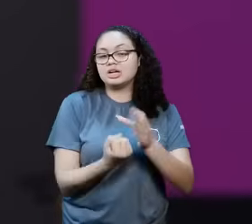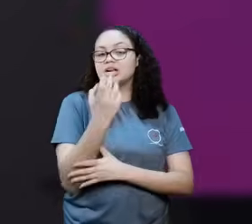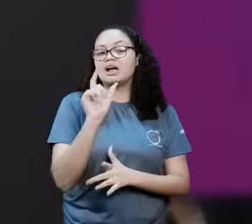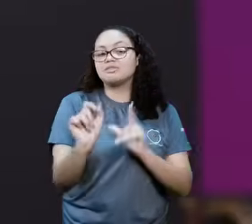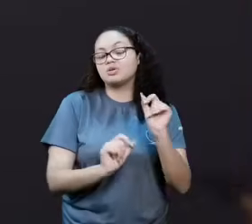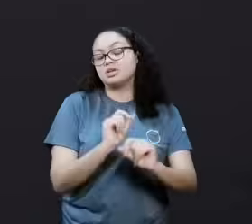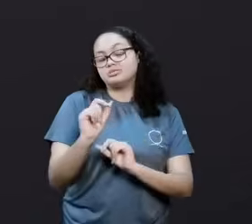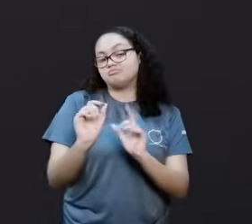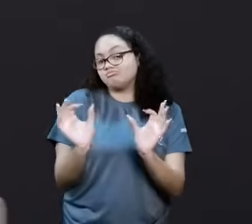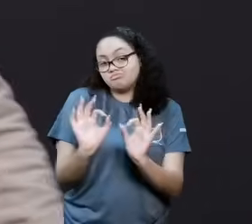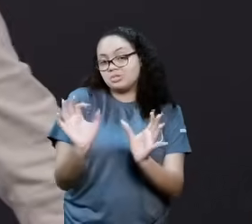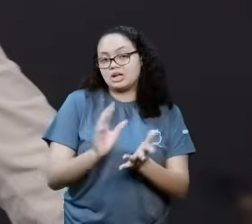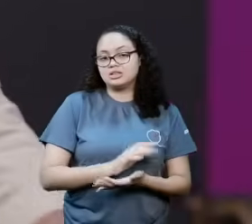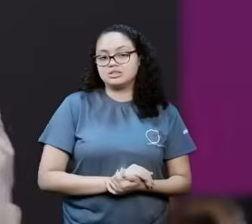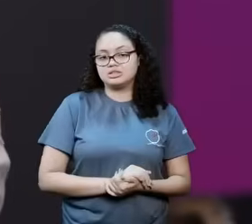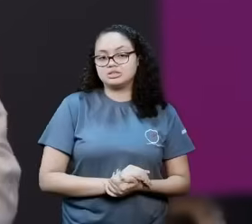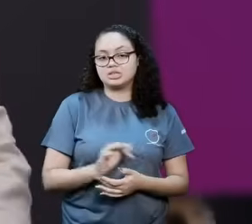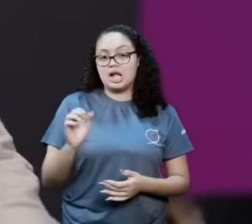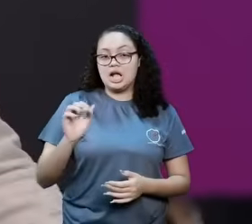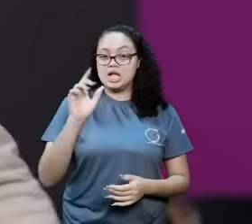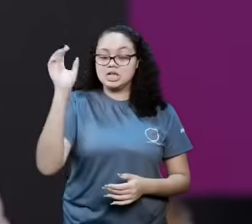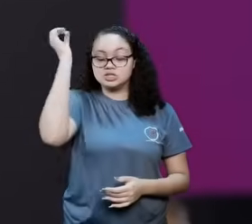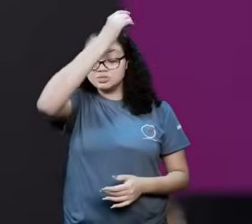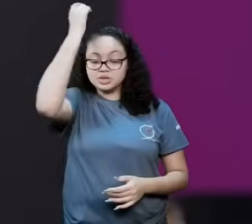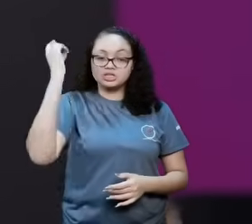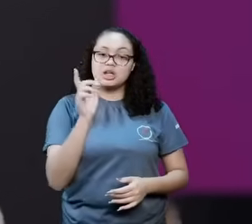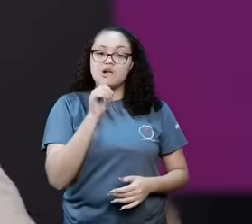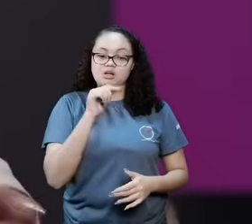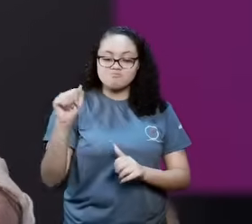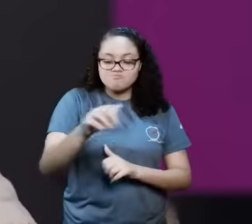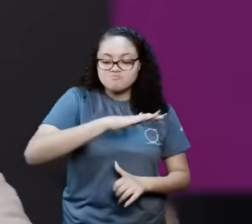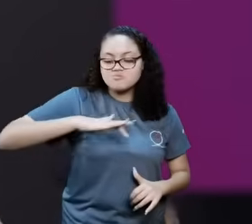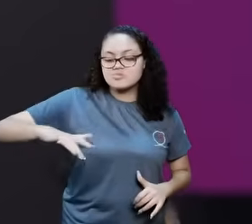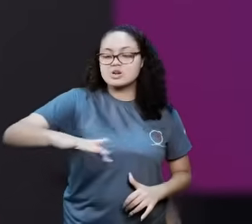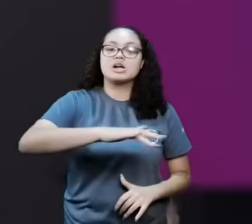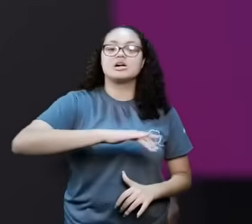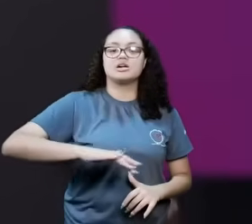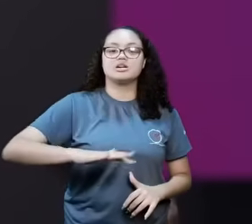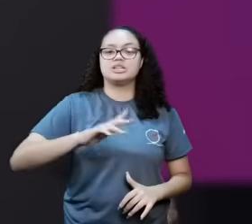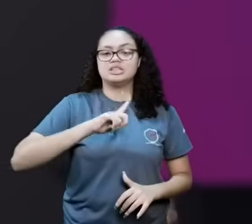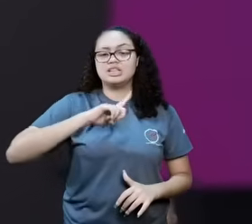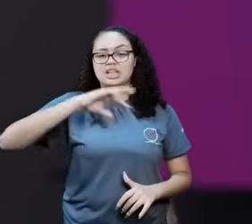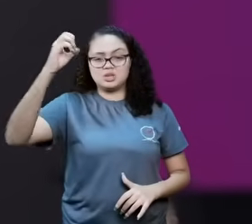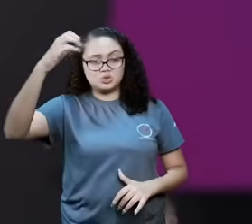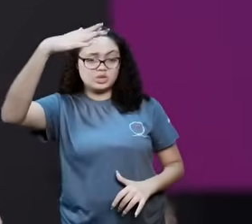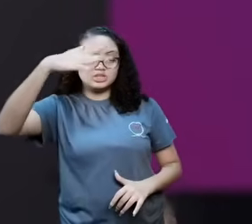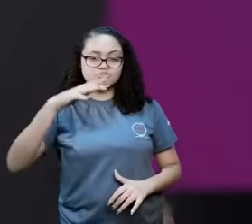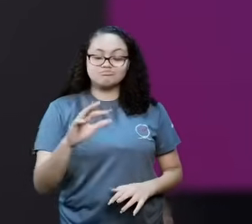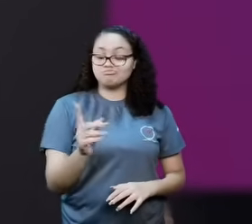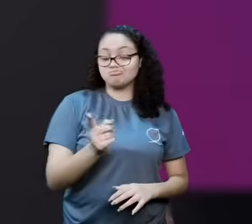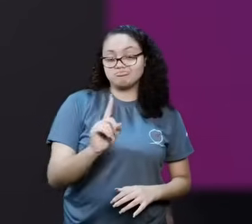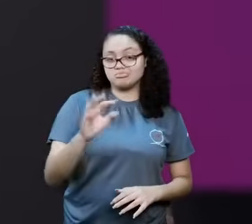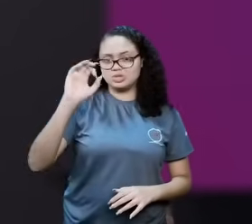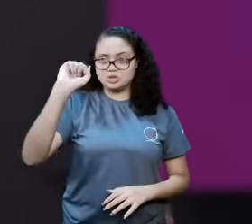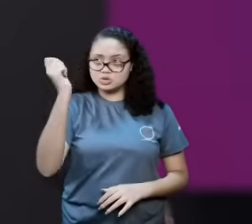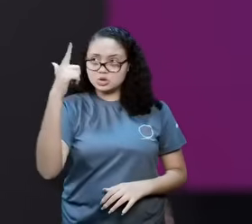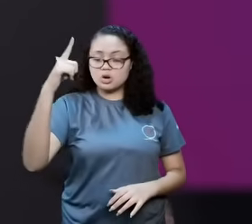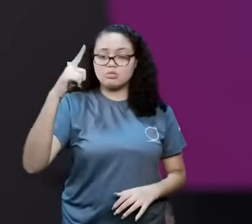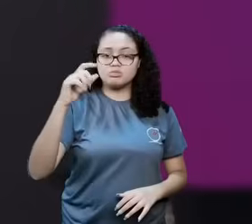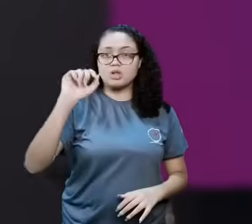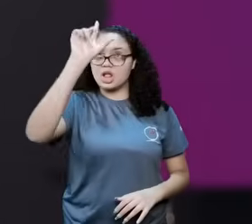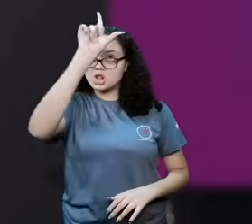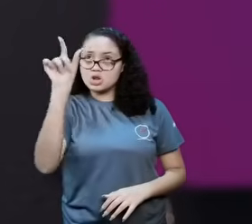Nada. Espírito de Deus se movia sobre a face das águas. E enquanto ele se movia, houve luz? Sol?